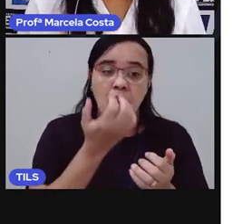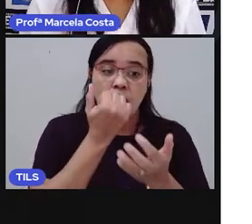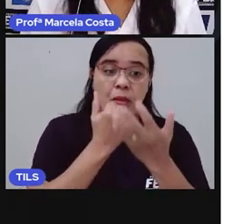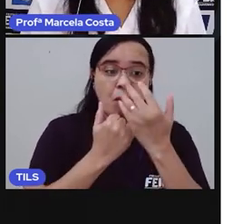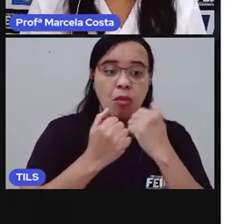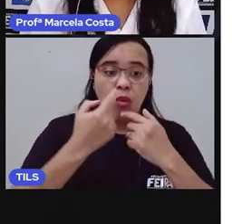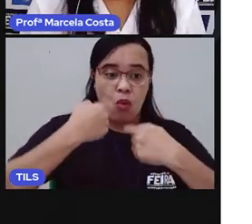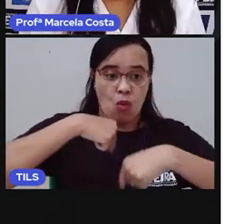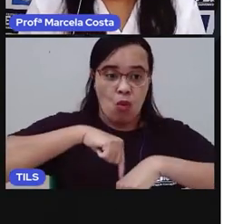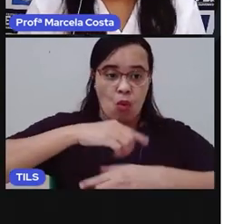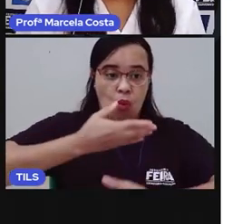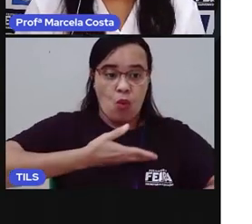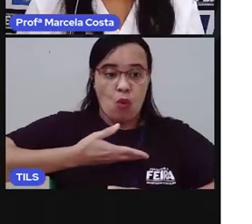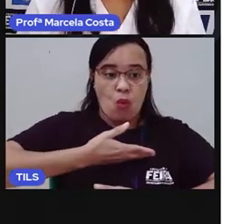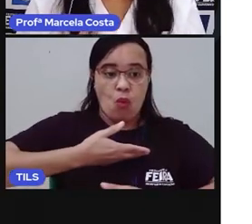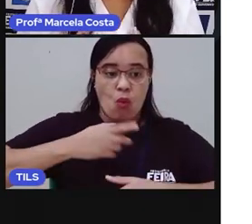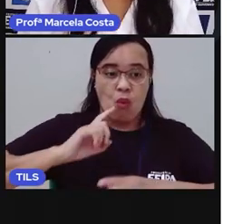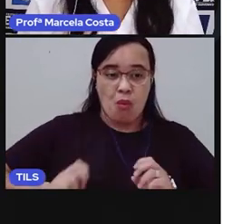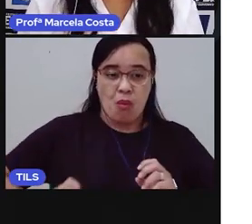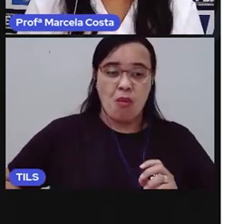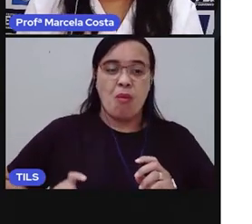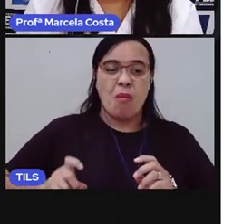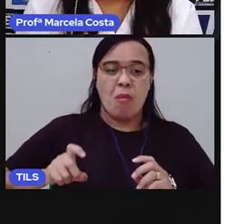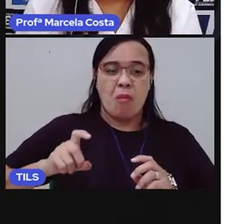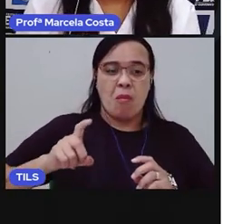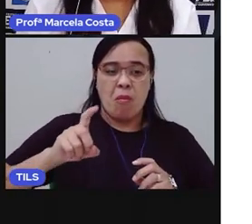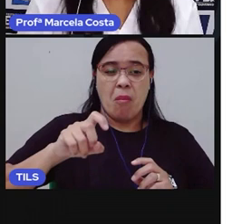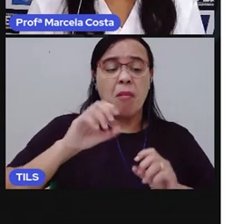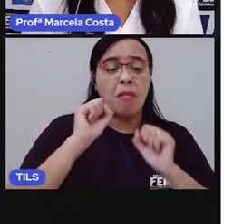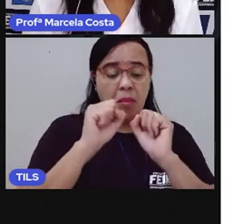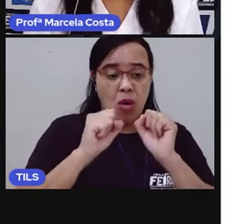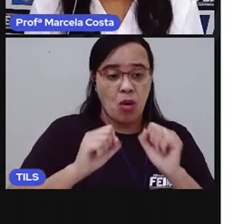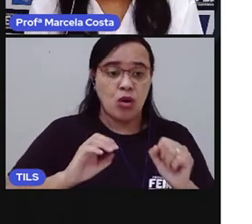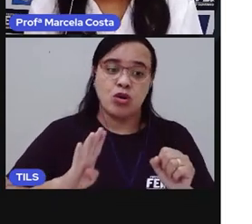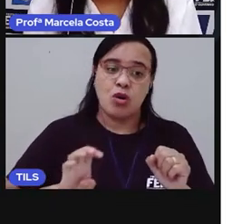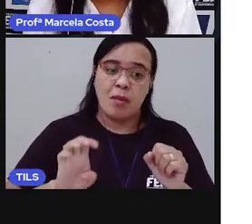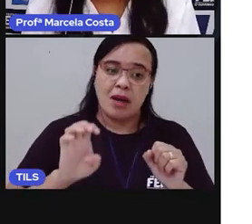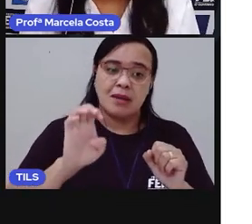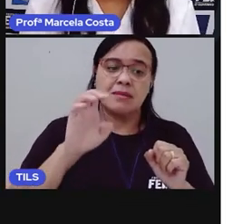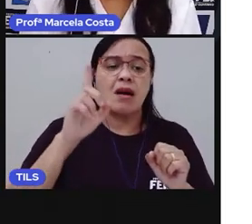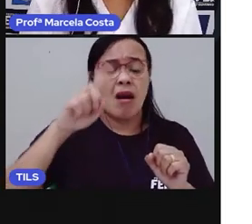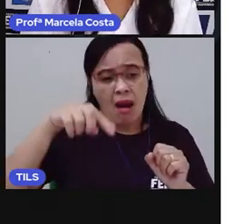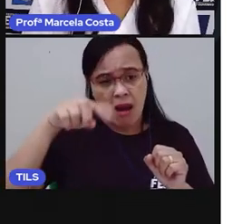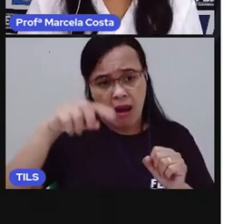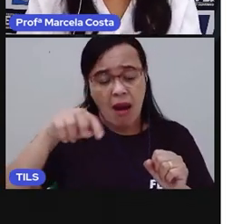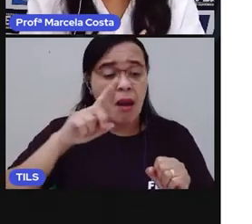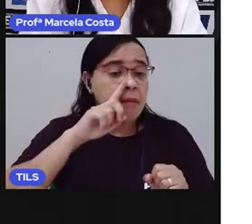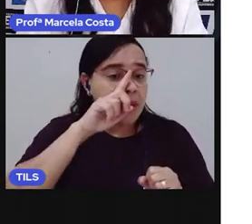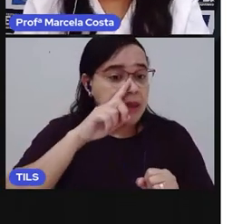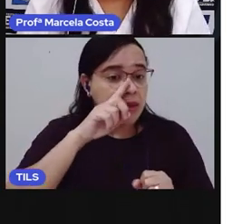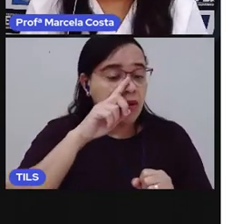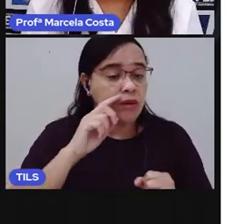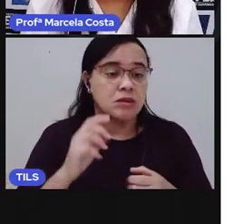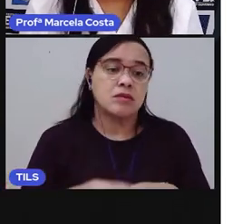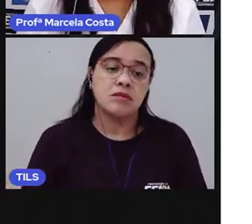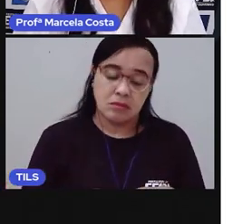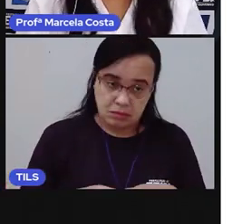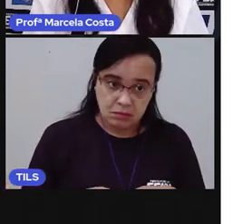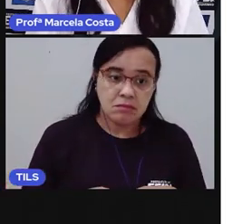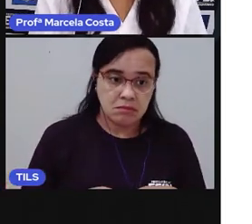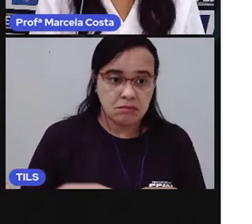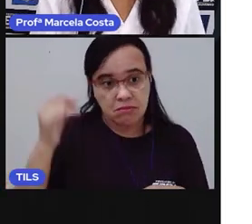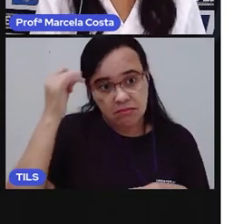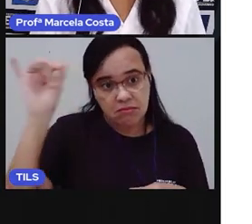corpo alguma bactéria algum tempo para gente fazer tá doente ele tá internado no hospital que a gente não quer nada